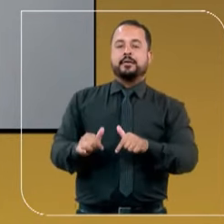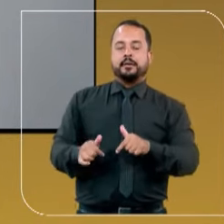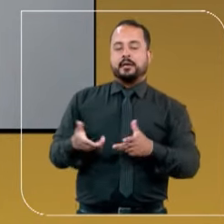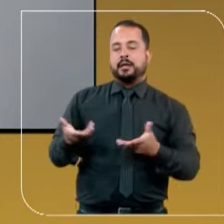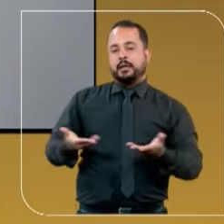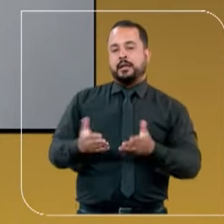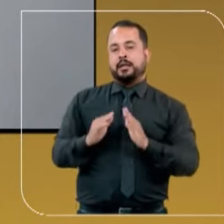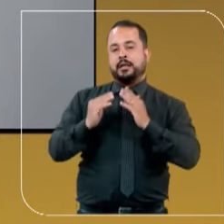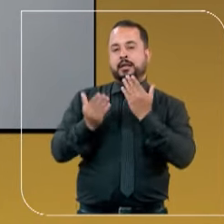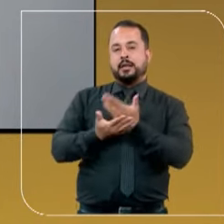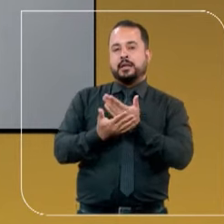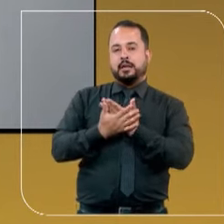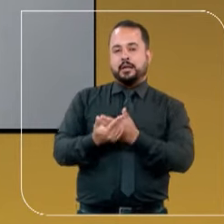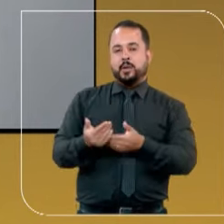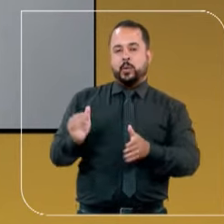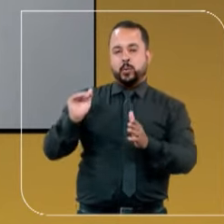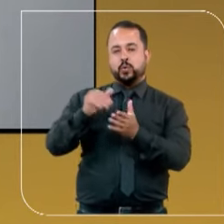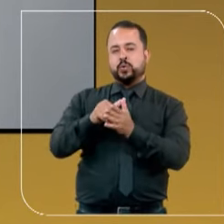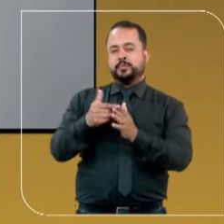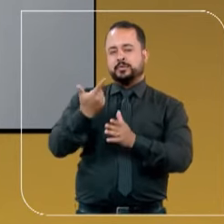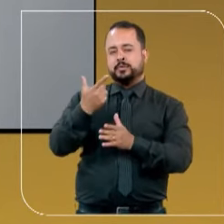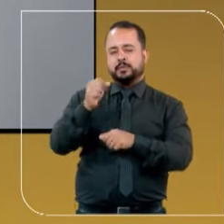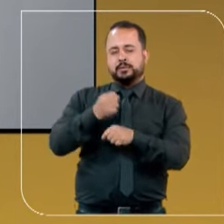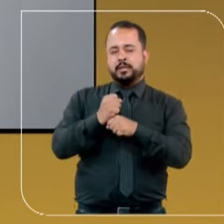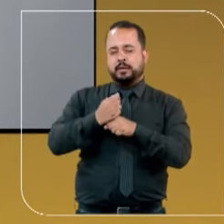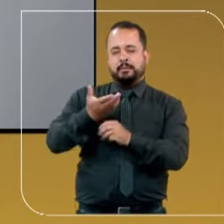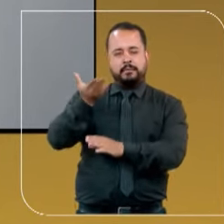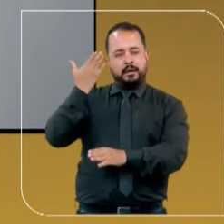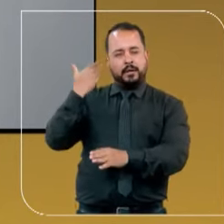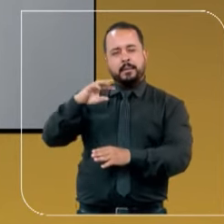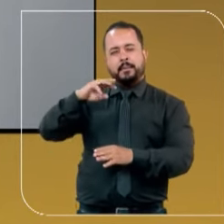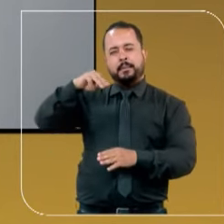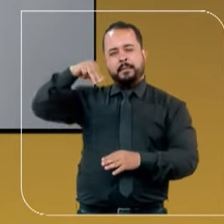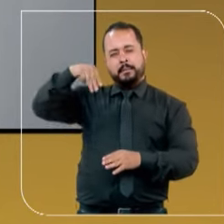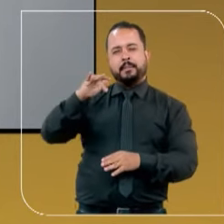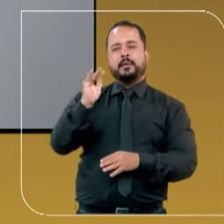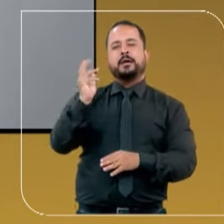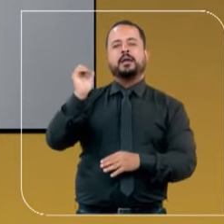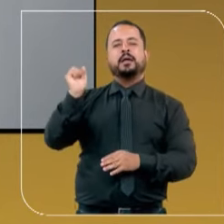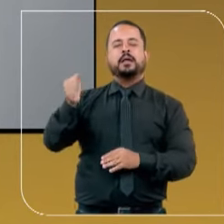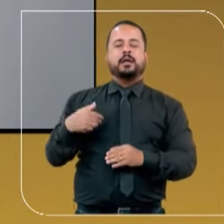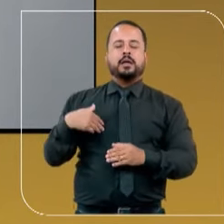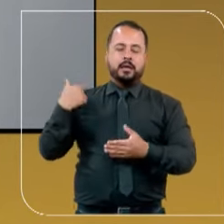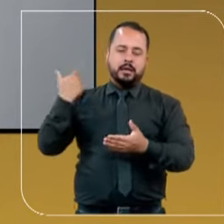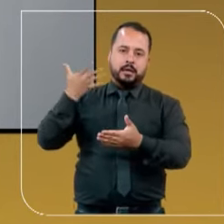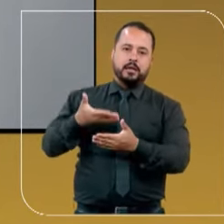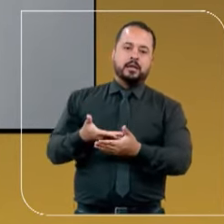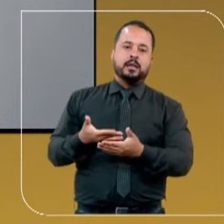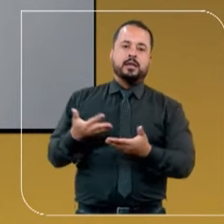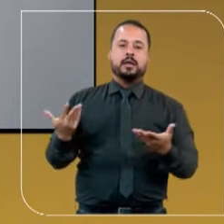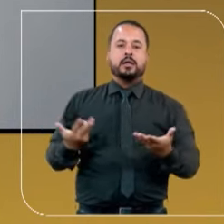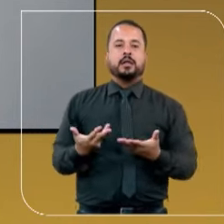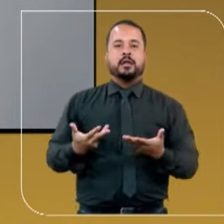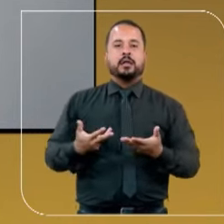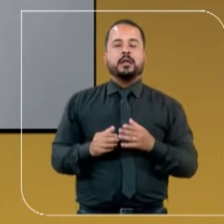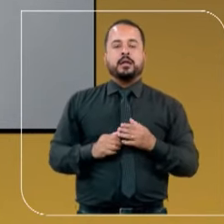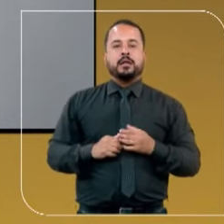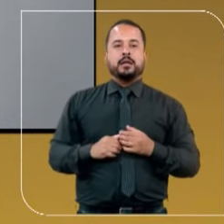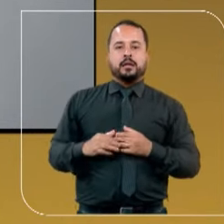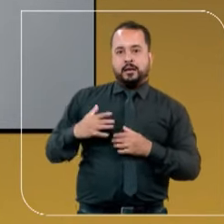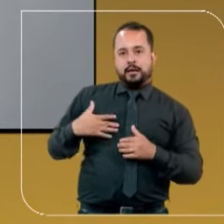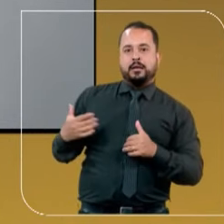escola nos últimos 2 anos pelo ministro Mauro e pelos que nos antecederam. Com